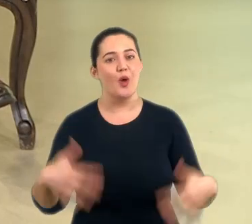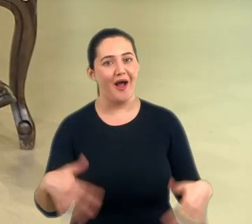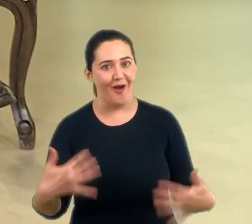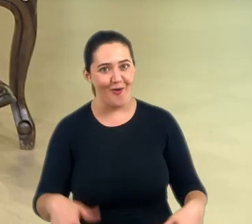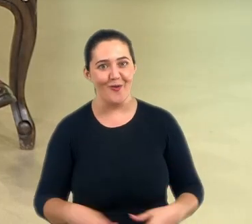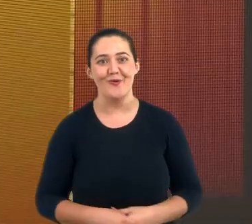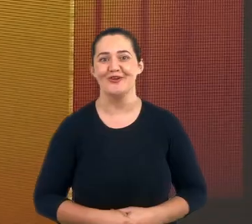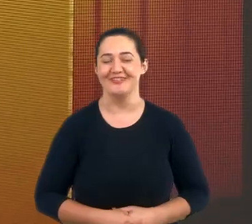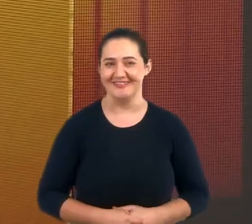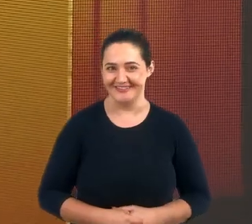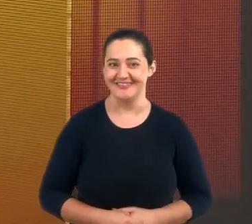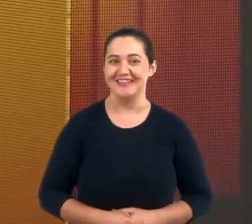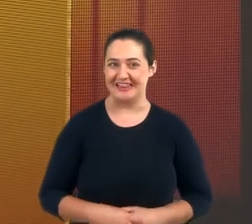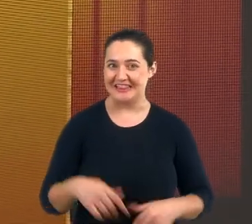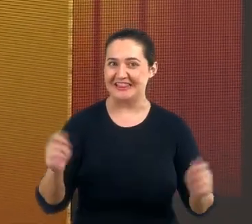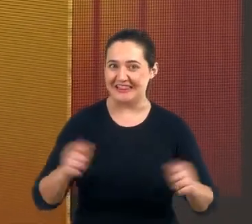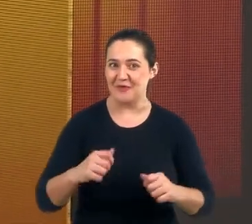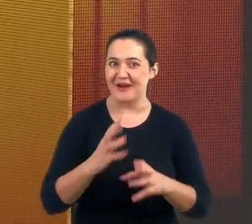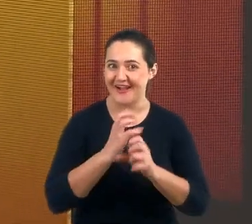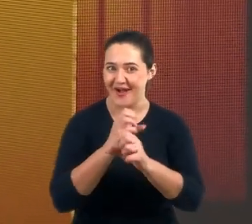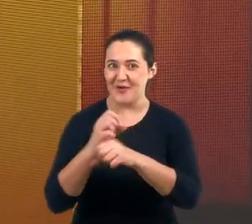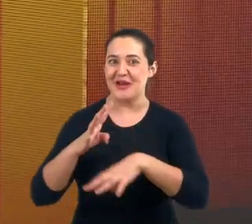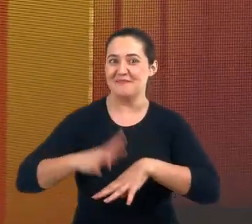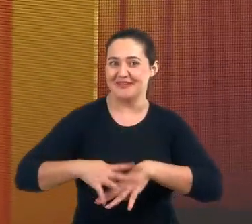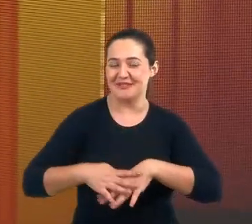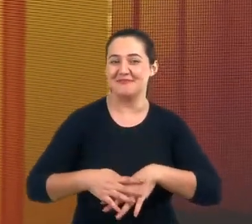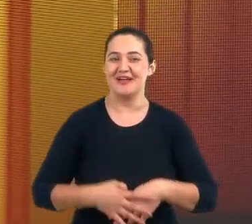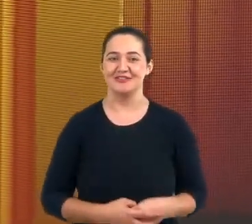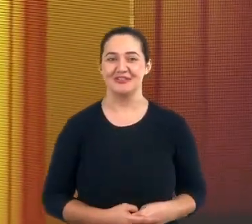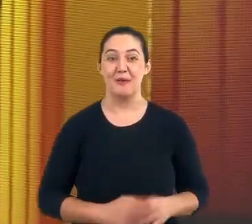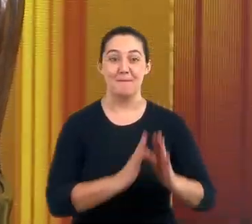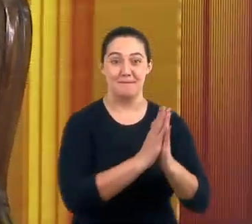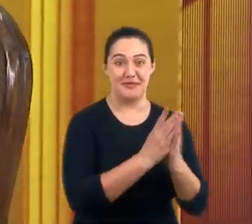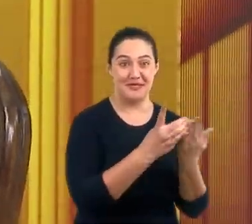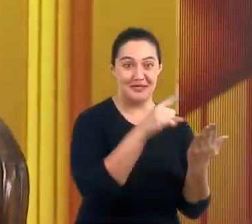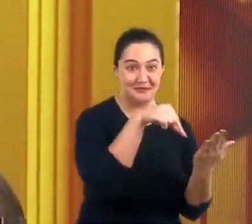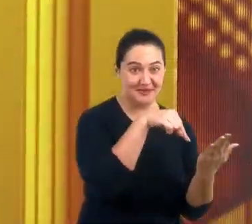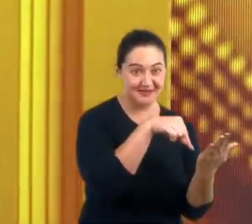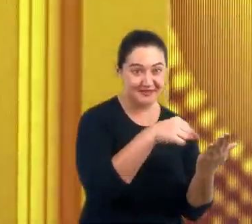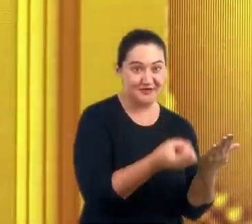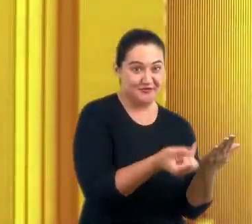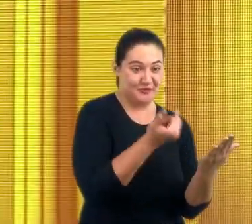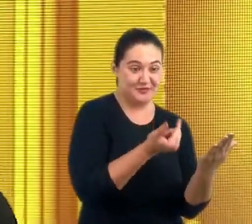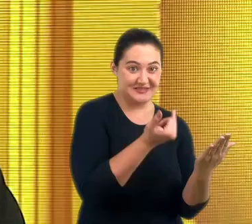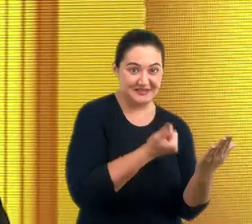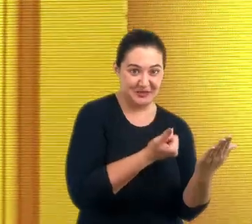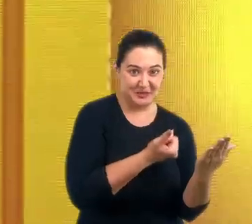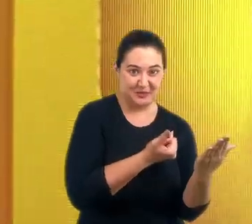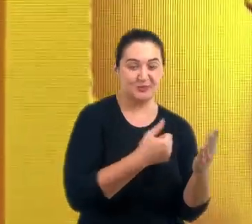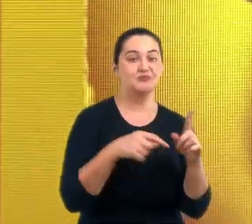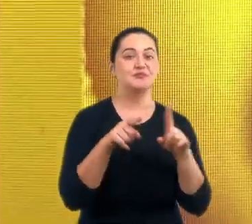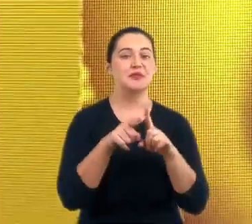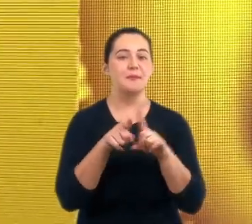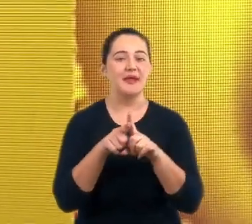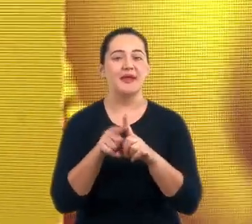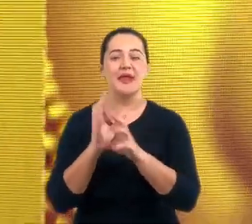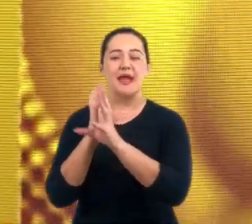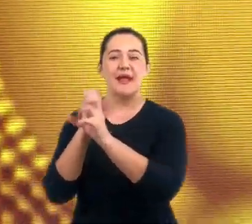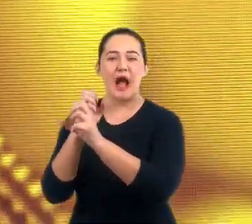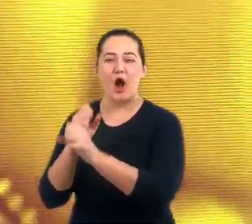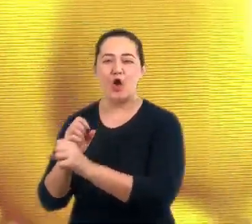incrível. Assim, munidos de informações bíblicas, da literalidade antiga dos